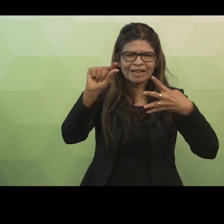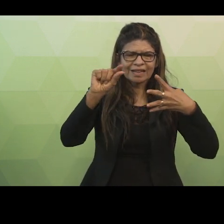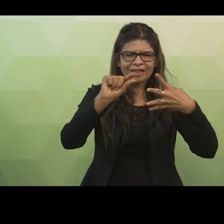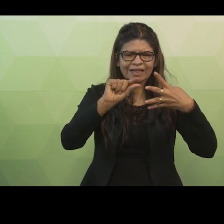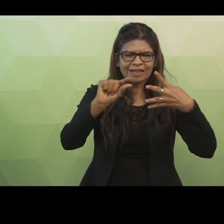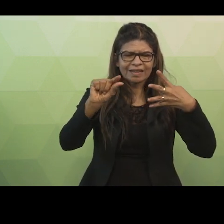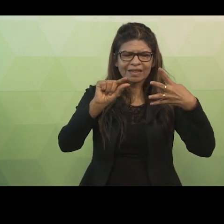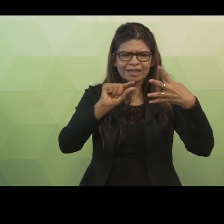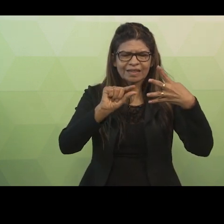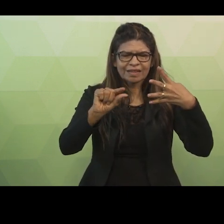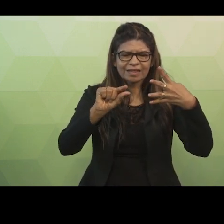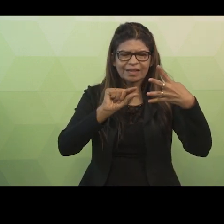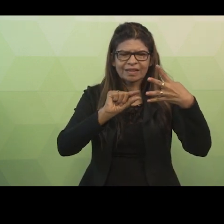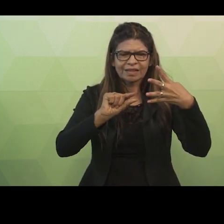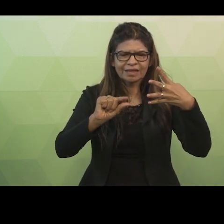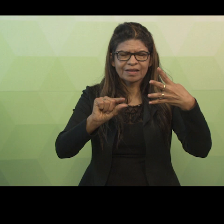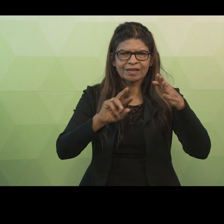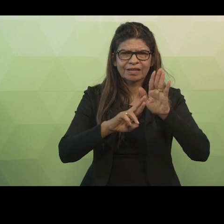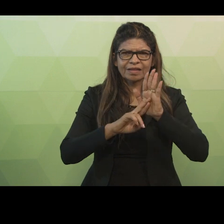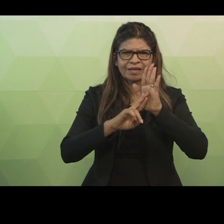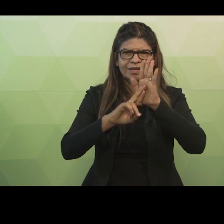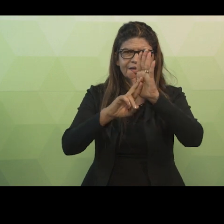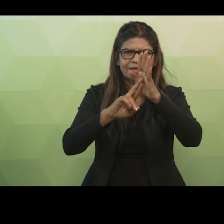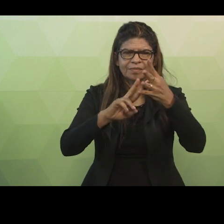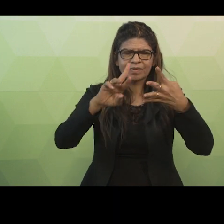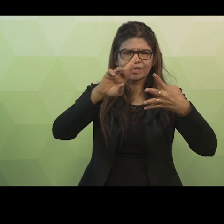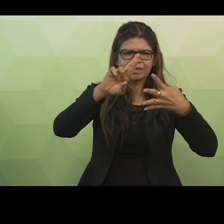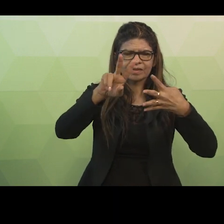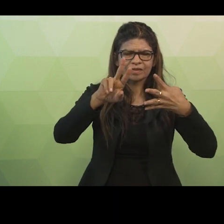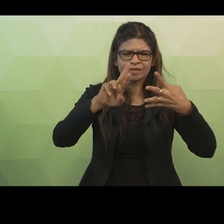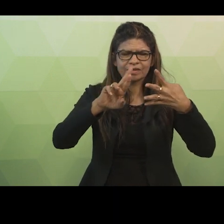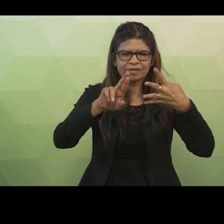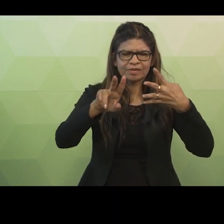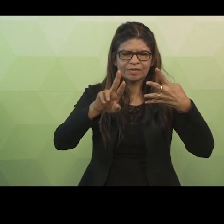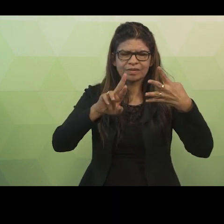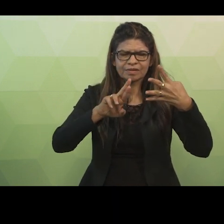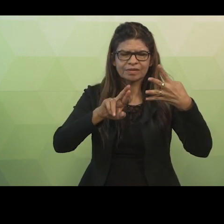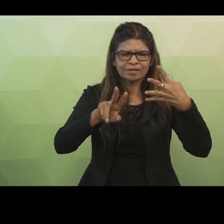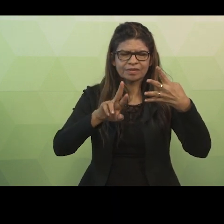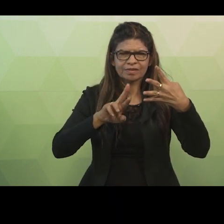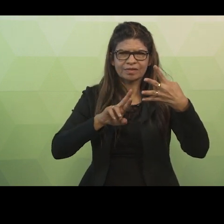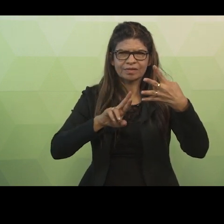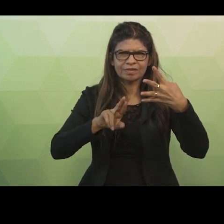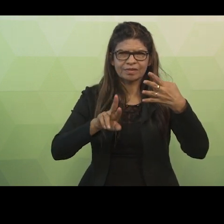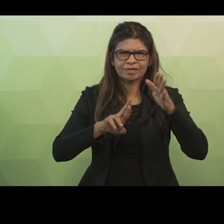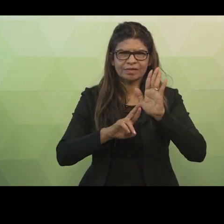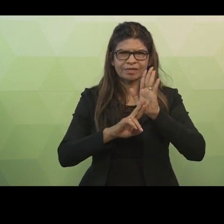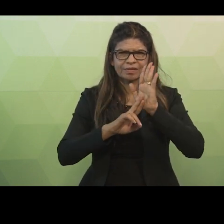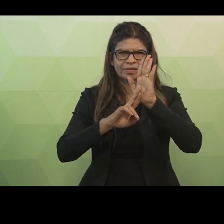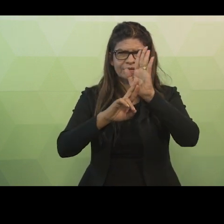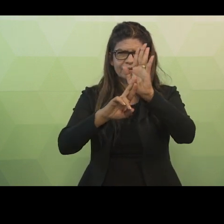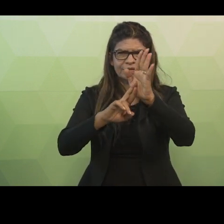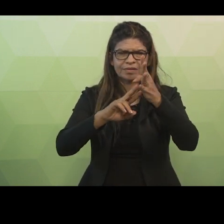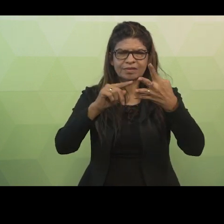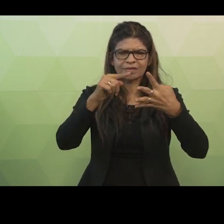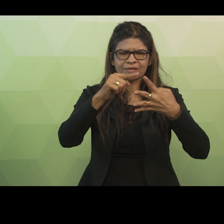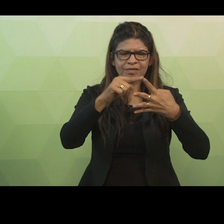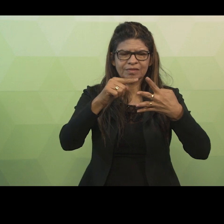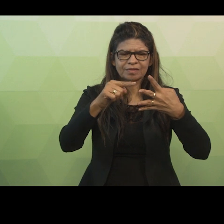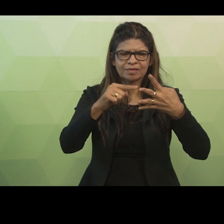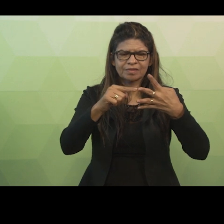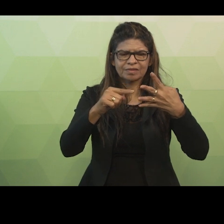ponta é utilizada para representar as mensagens síncronas. Para a representação das mensagens